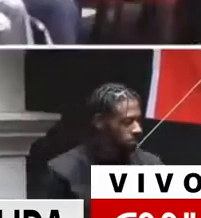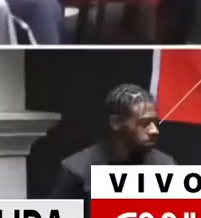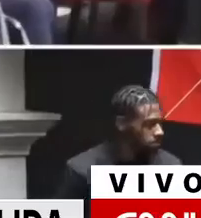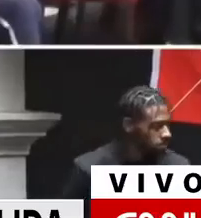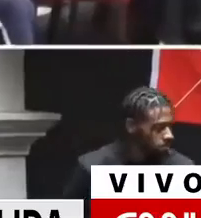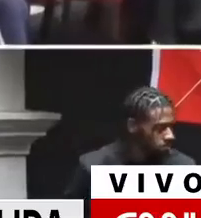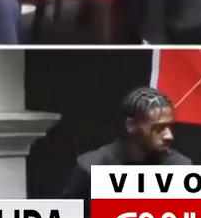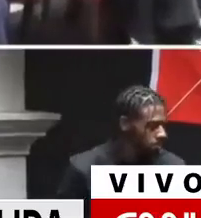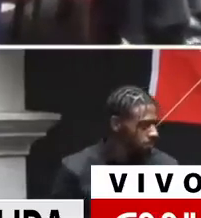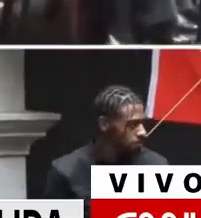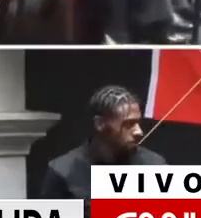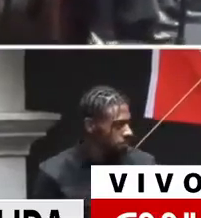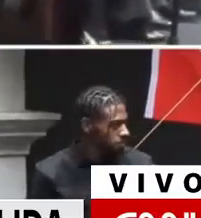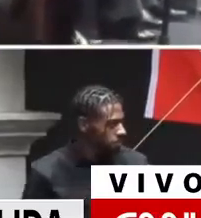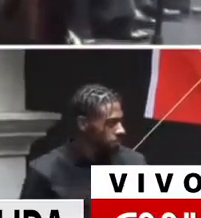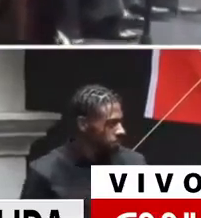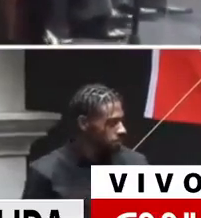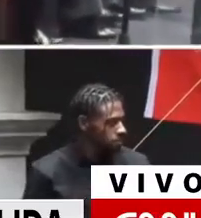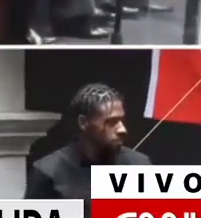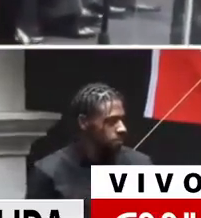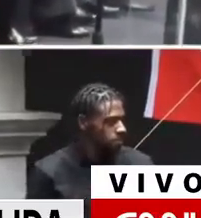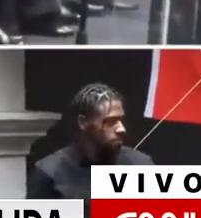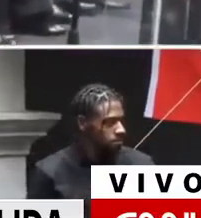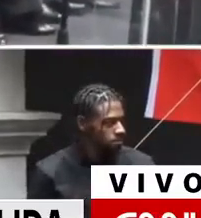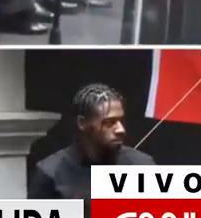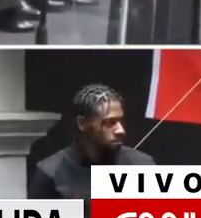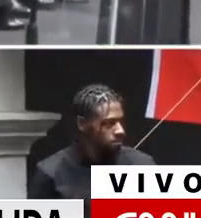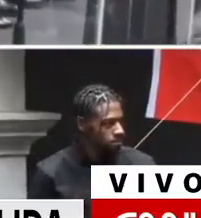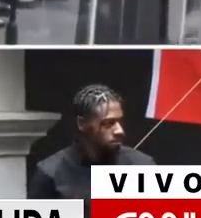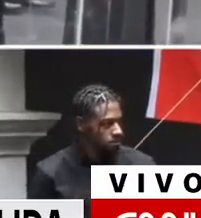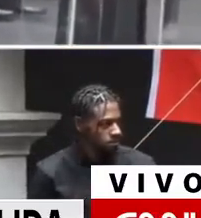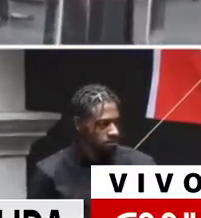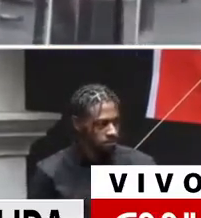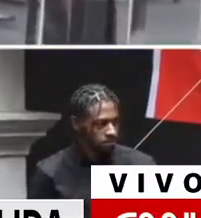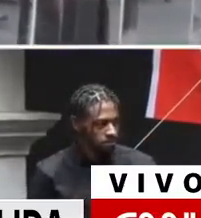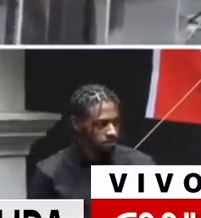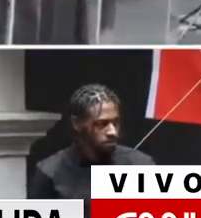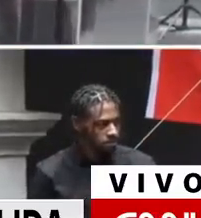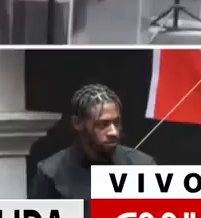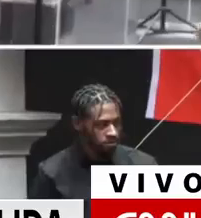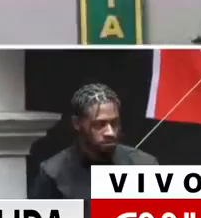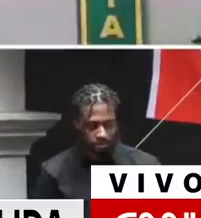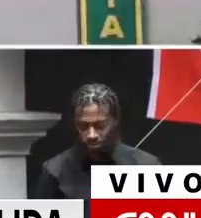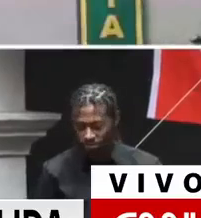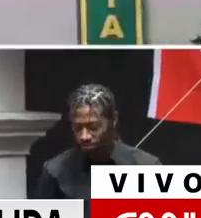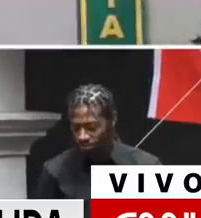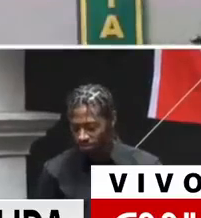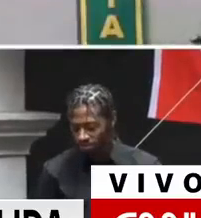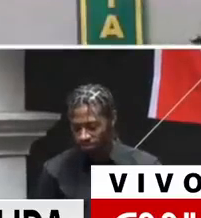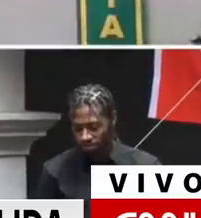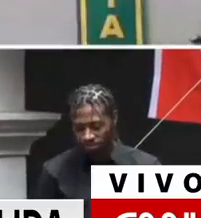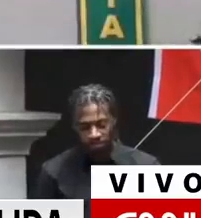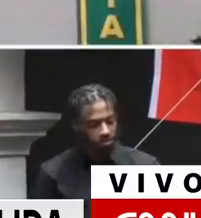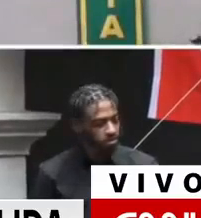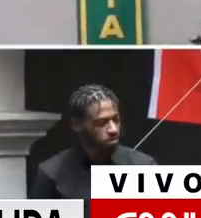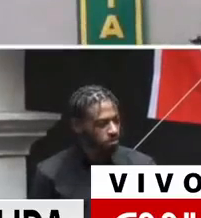faculdade. A carta teve adesão de mais de 107, de mais de 100 entidades e foi,